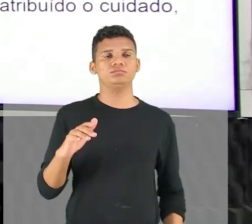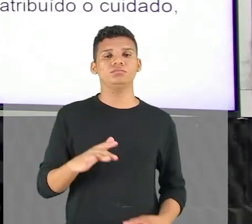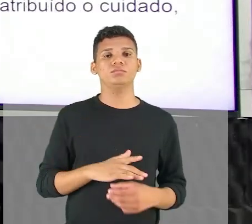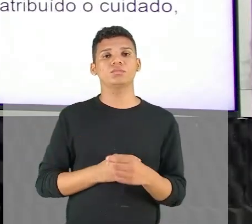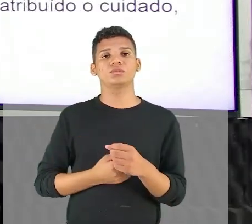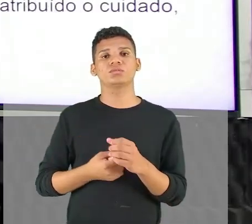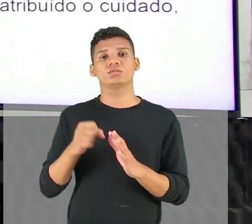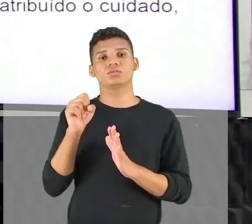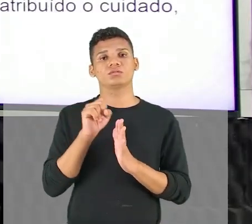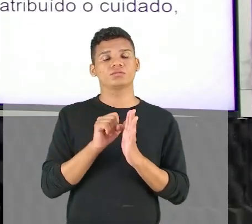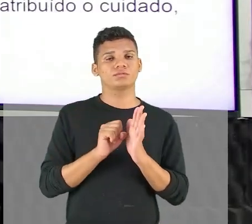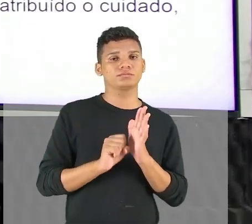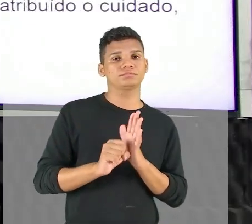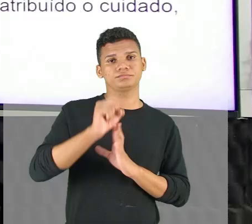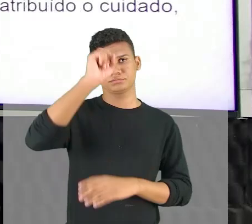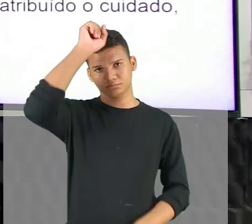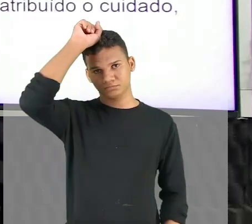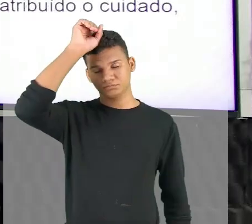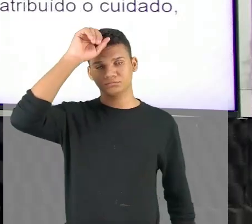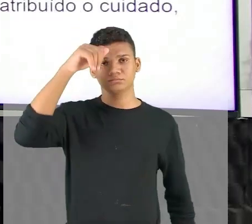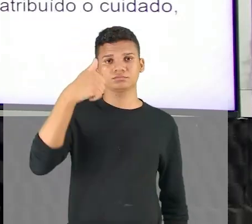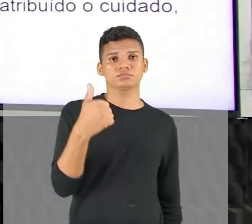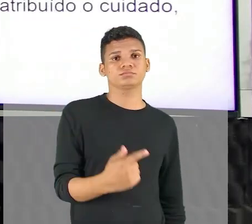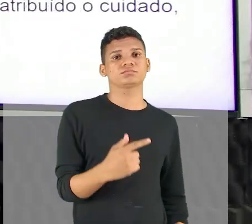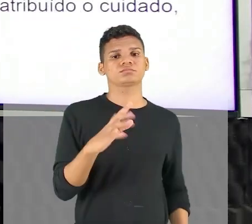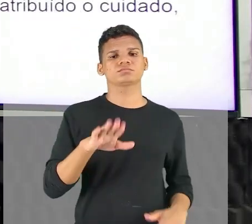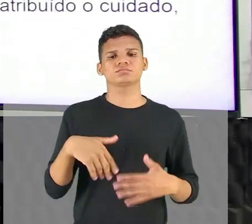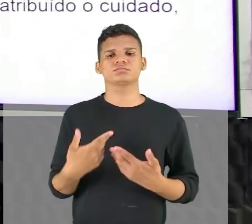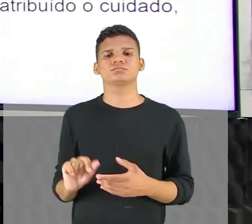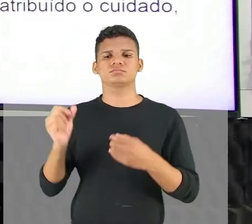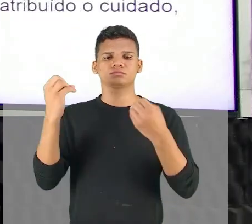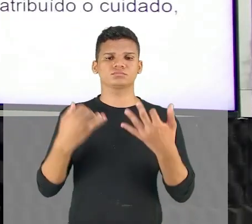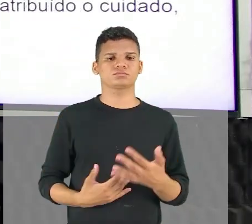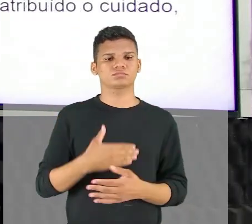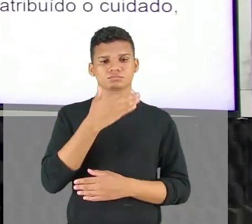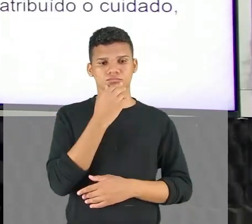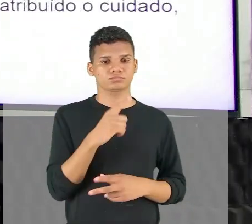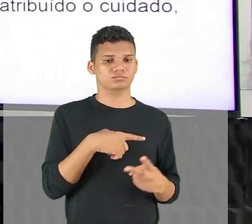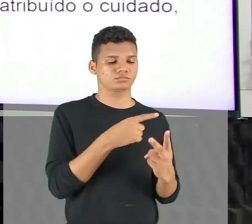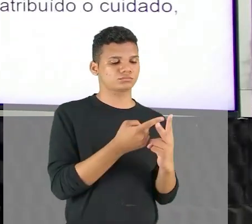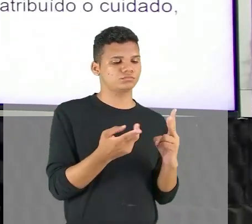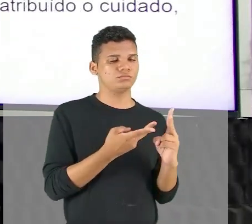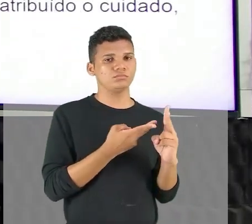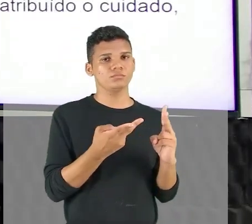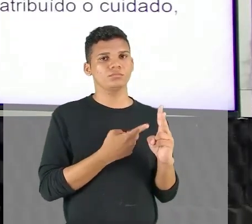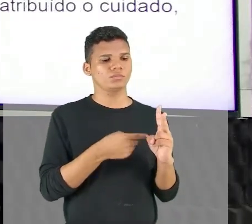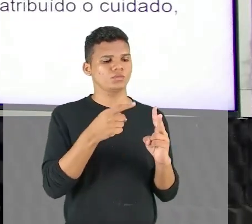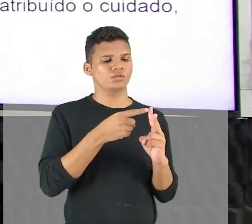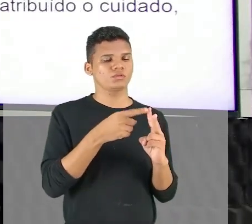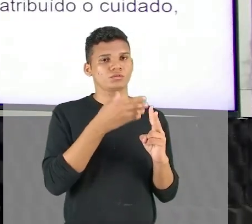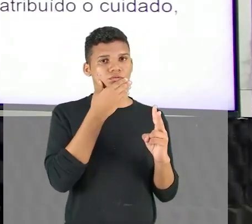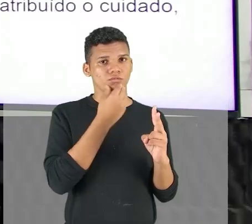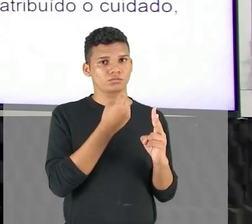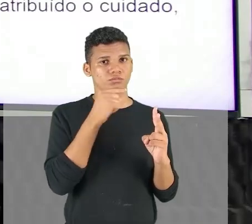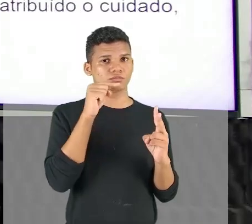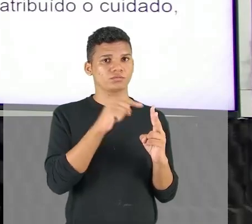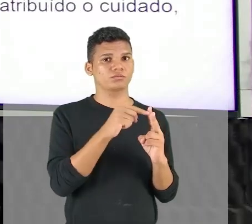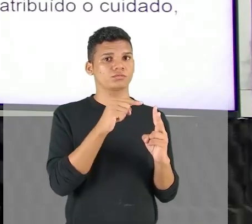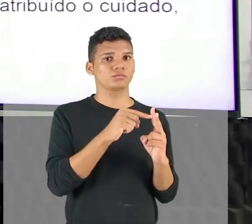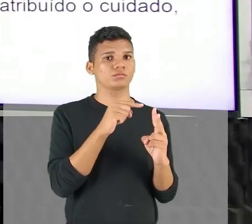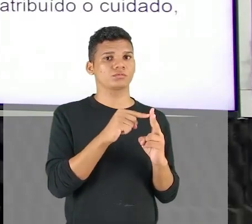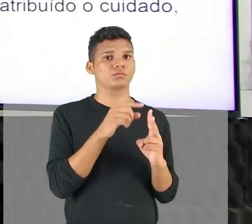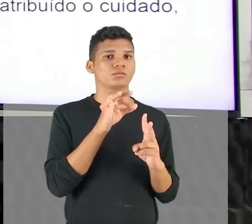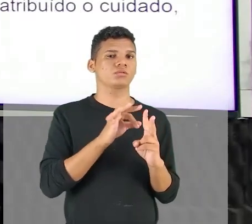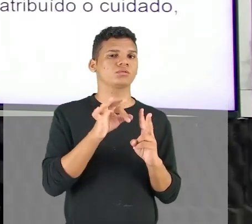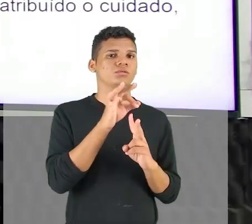XVII. Filósofo renascentista, defende que o ser humano é composto por duas dimensões, uma masculina, denominada pelo